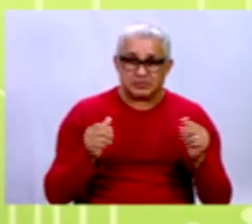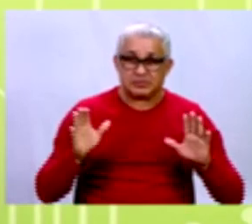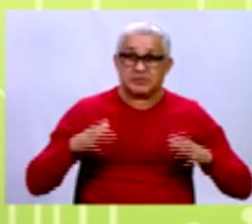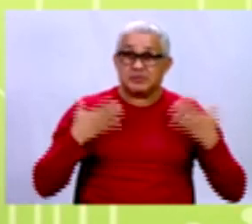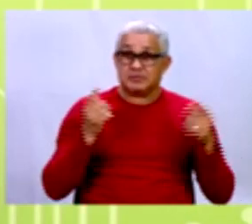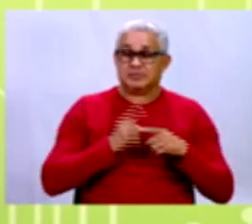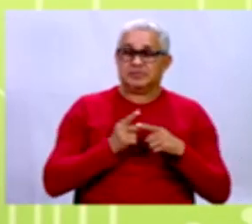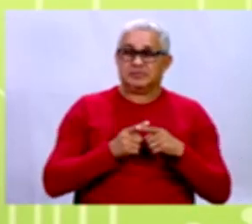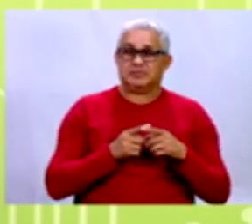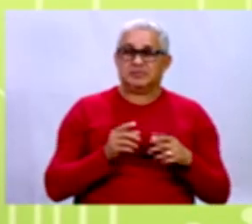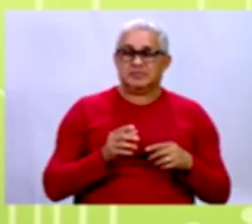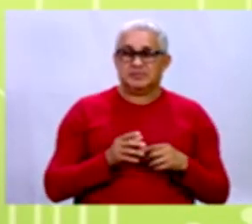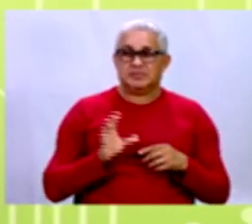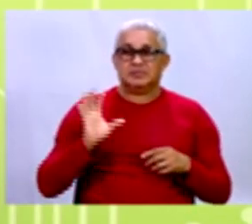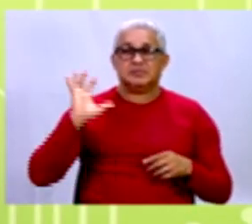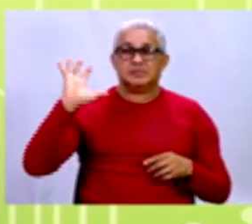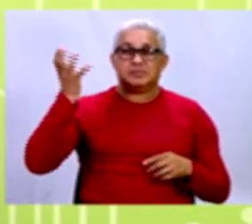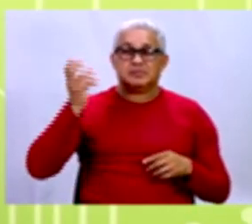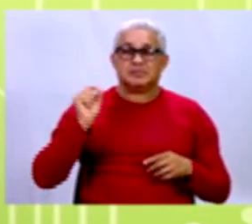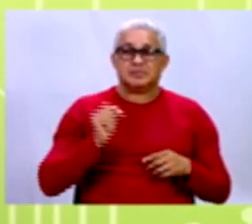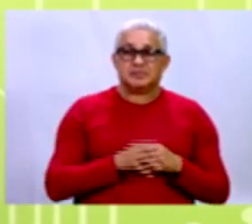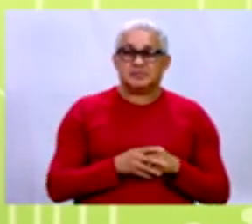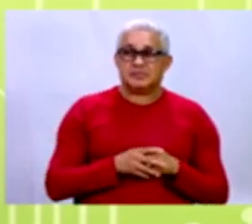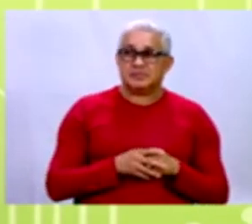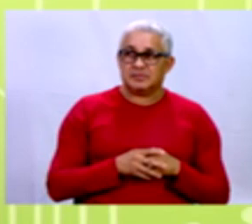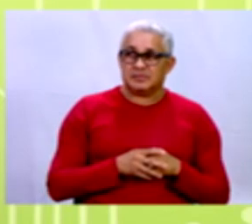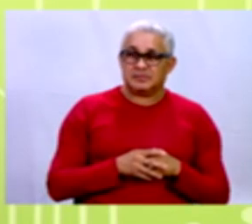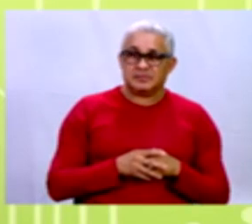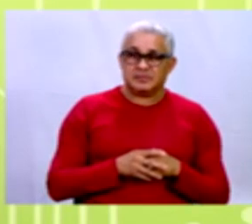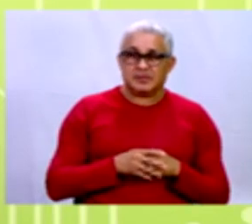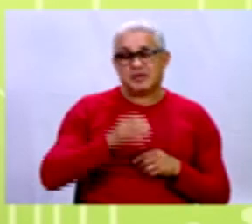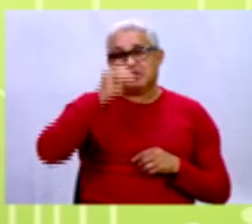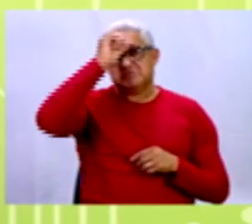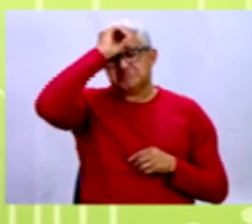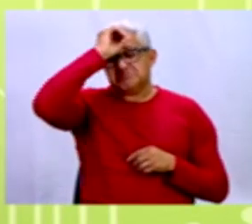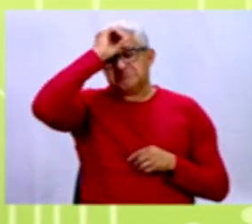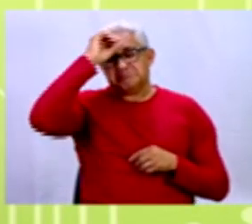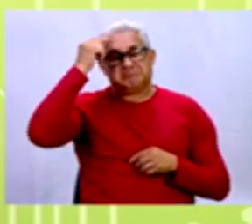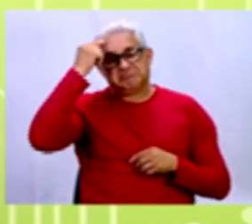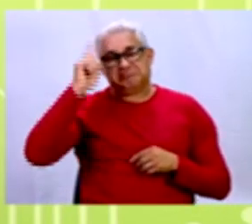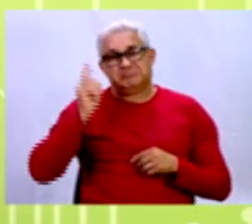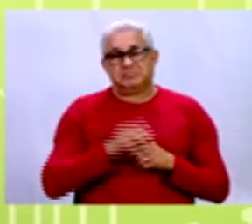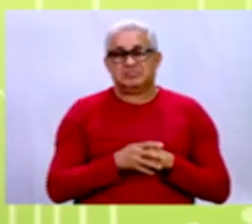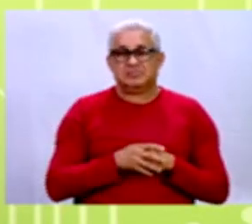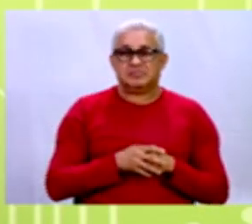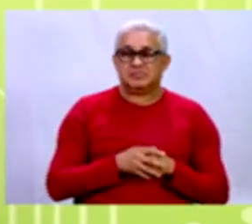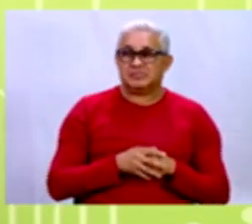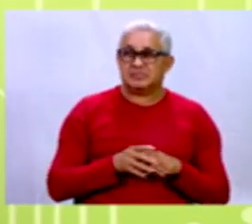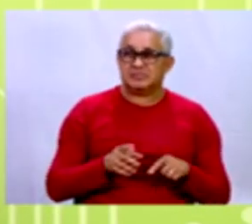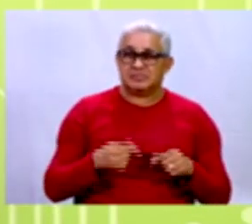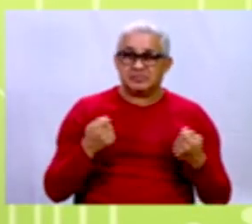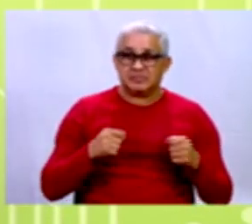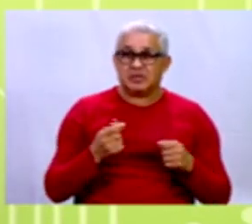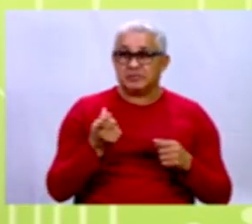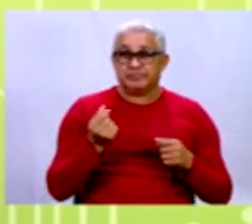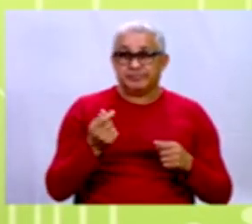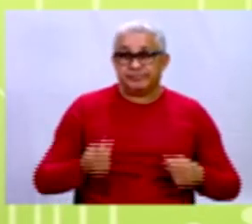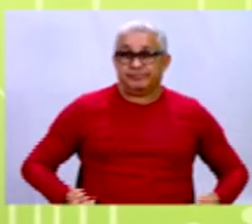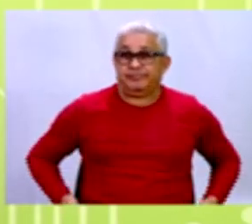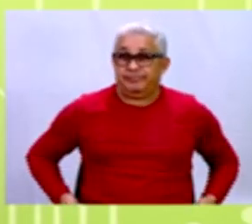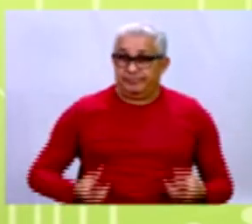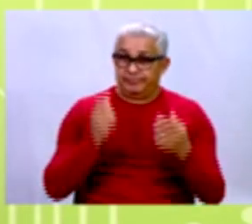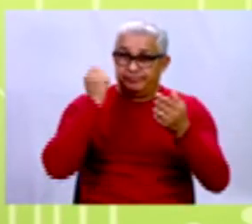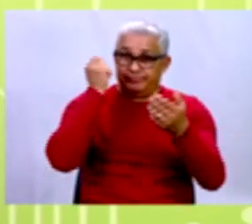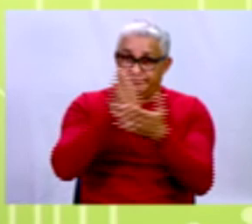porque geralmente acontece uma coisa que a gente não estava esperando, né? E que a gente tem que tirar o dinheiro do bolso para pagar,